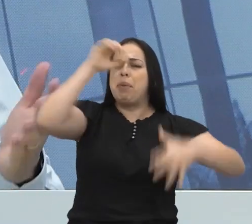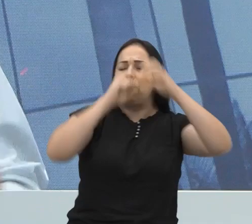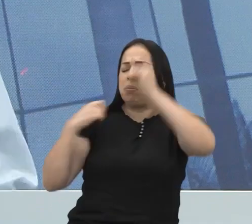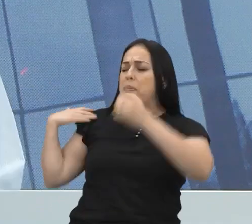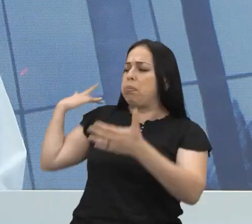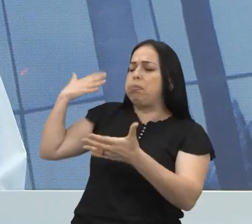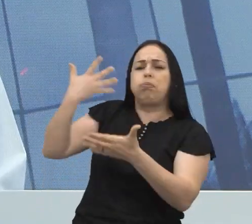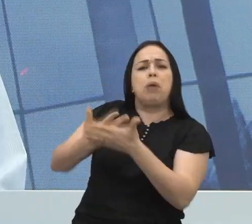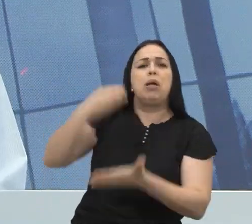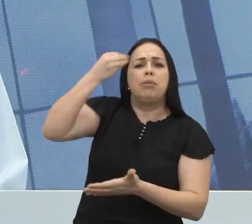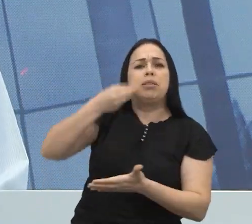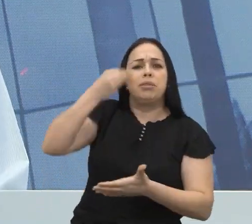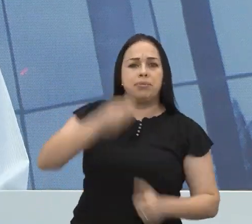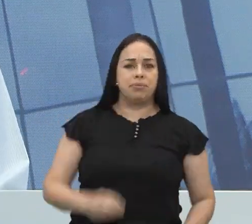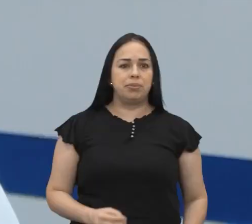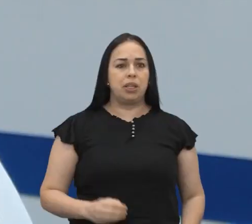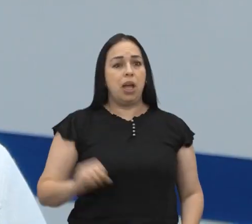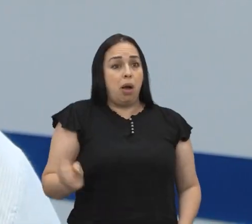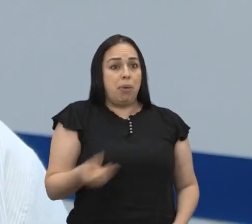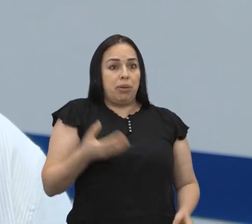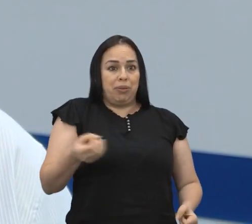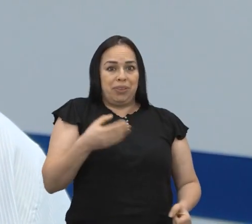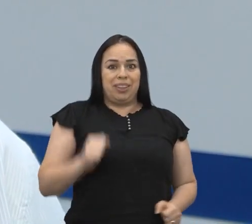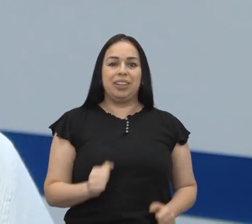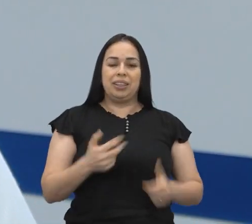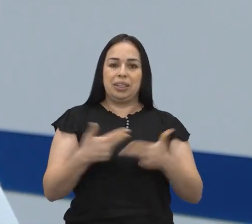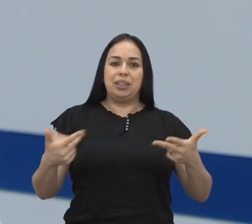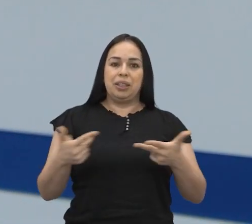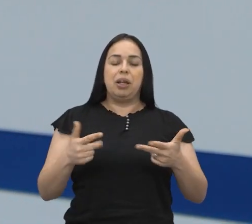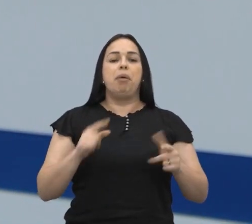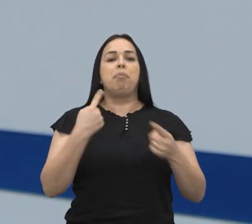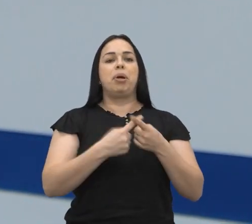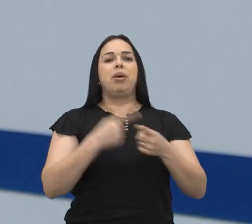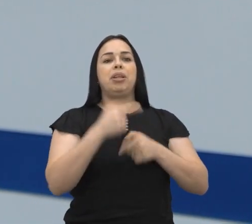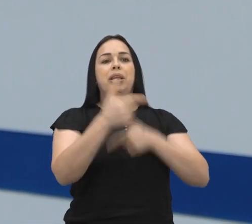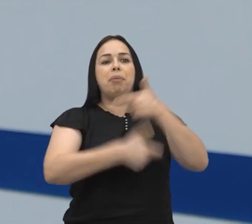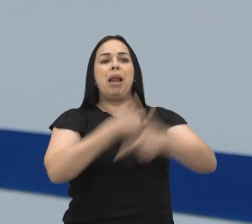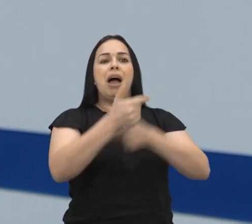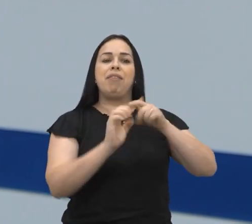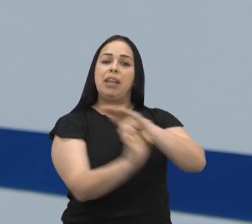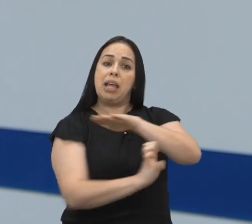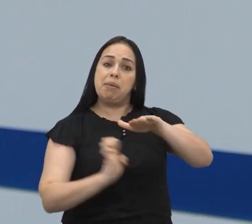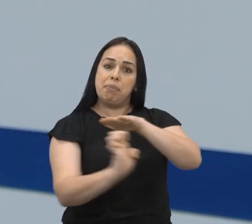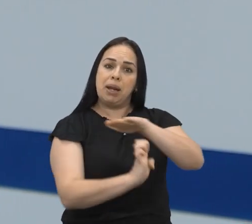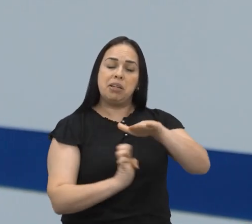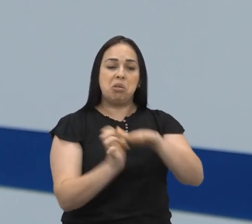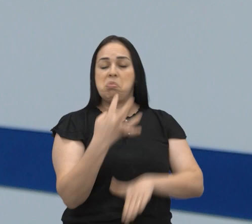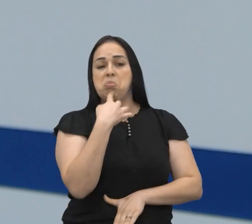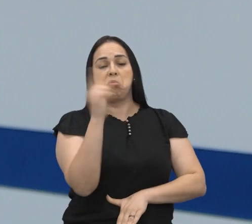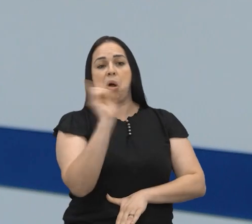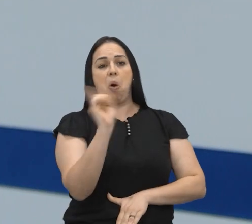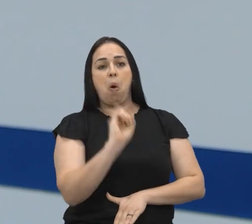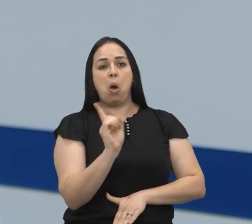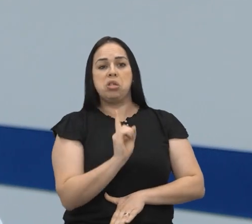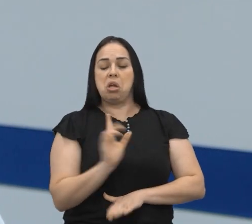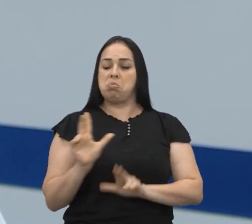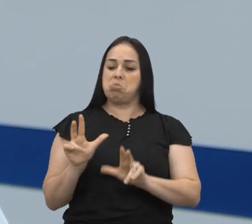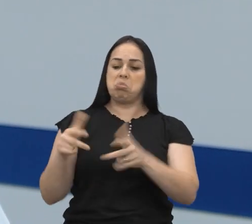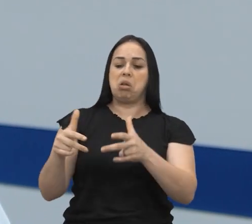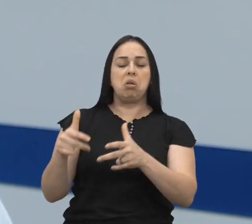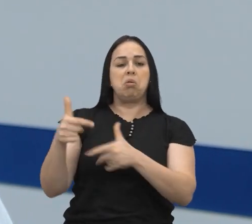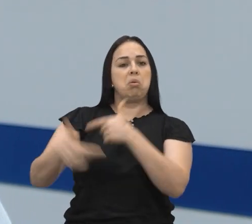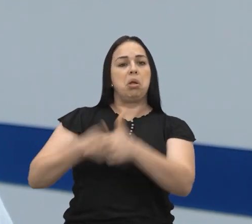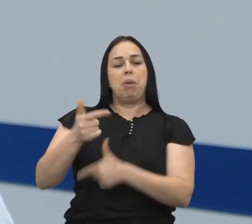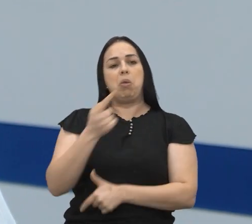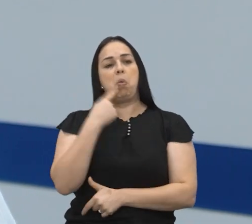parte do aprendizado vivido nessa década. Para mim foi uma novidade, que eu estava vindo do setor privado e não conhecia nada